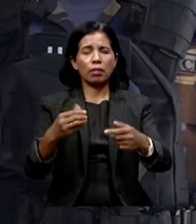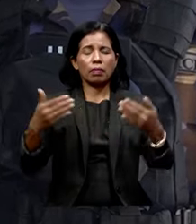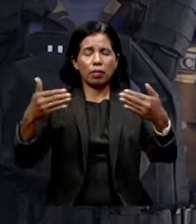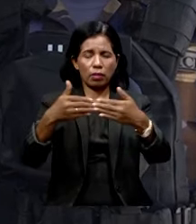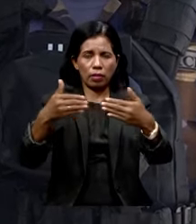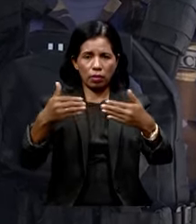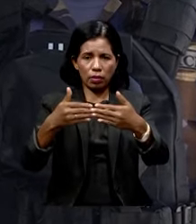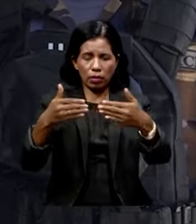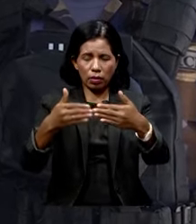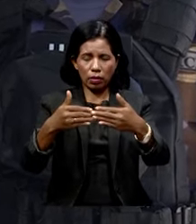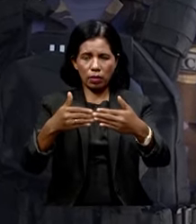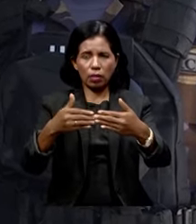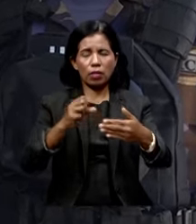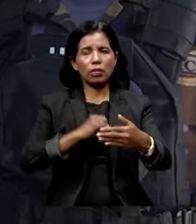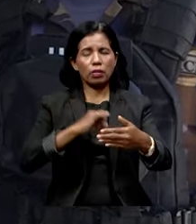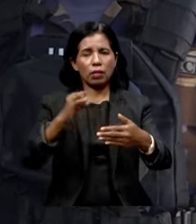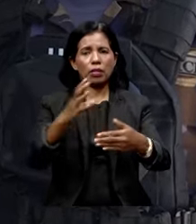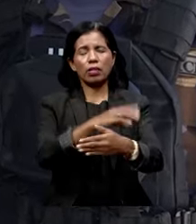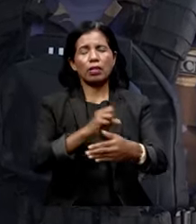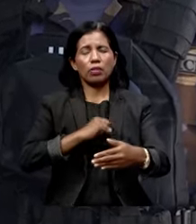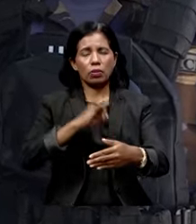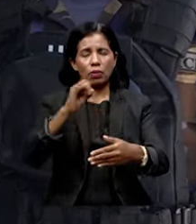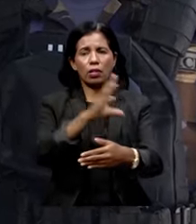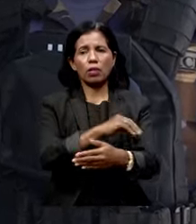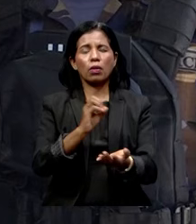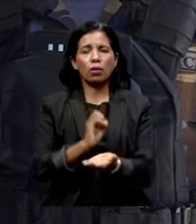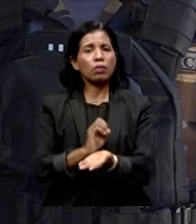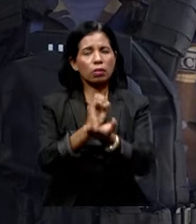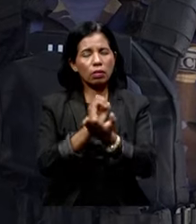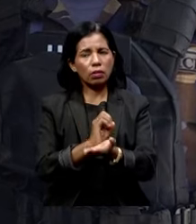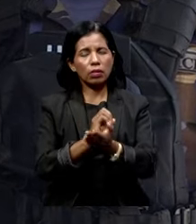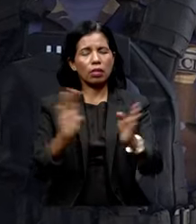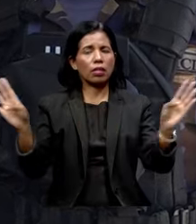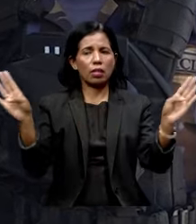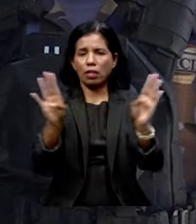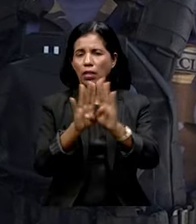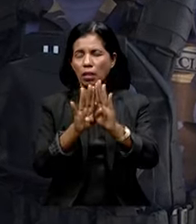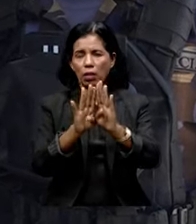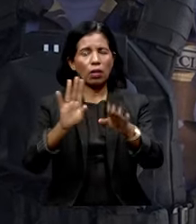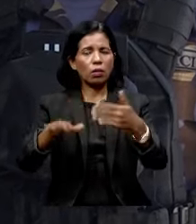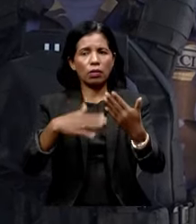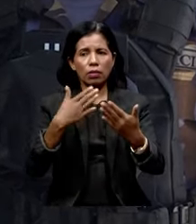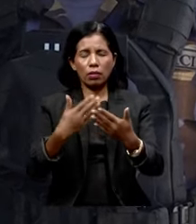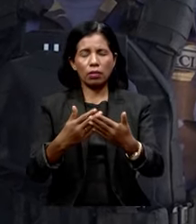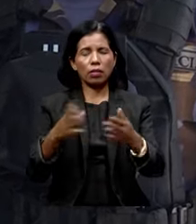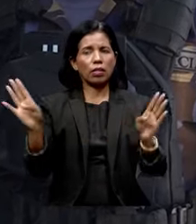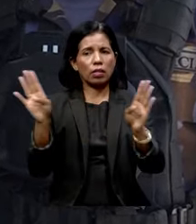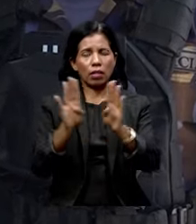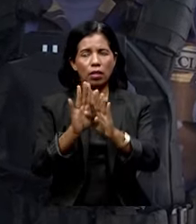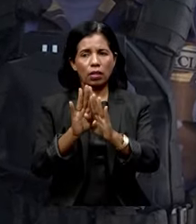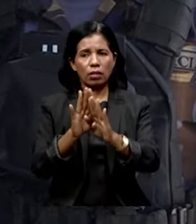Salele, Suai, ponto de entrada Sakato, no Vecilo, se bloqueia, se suspende,